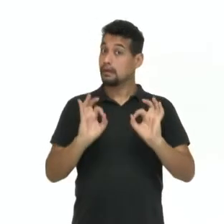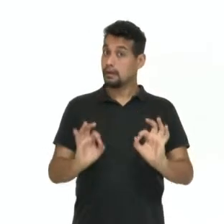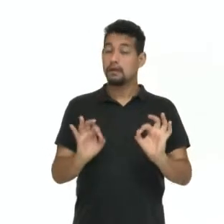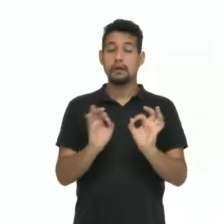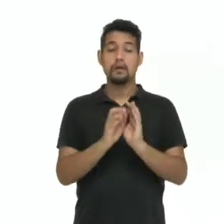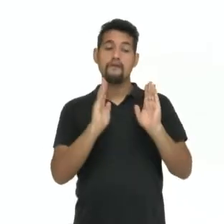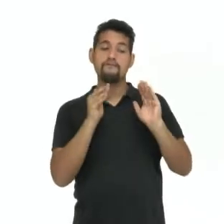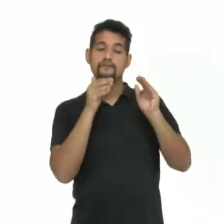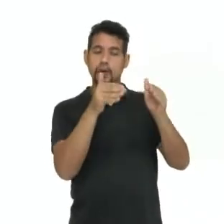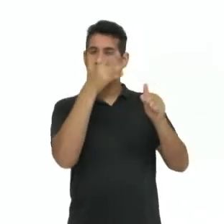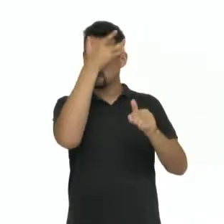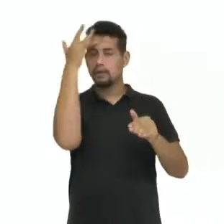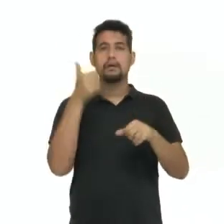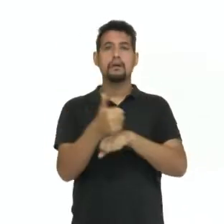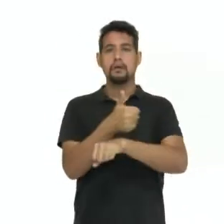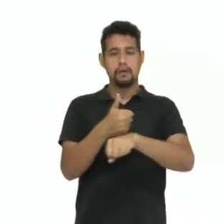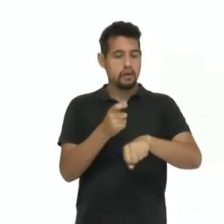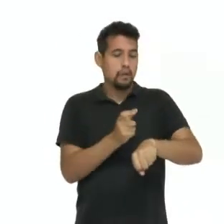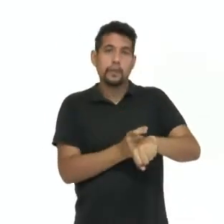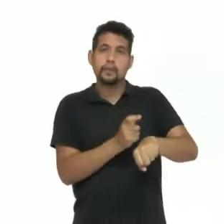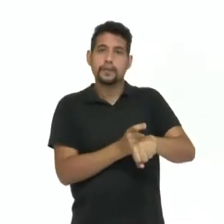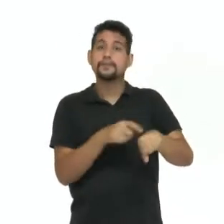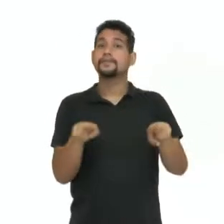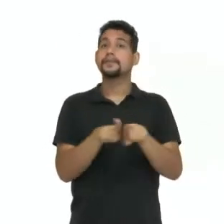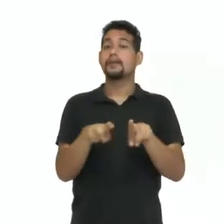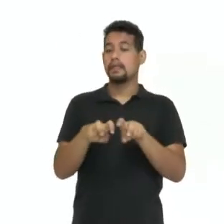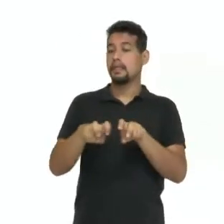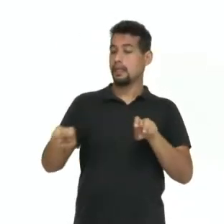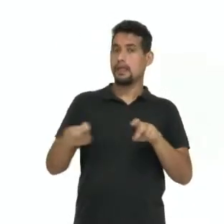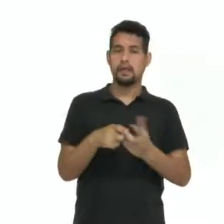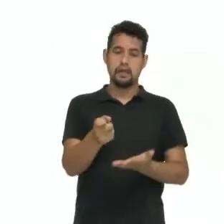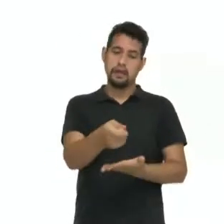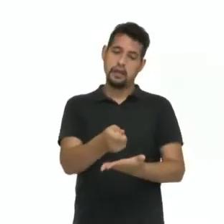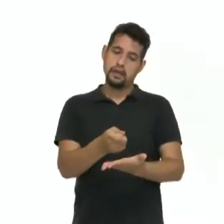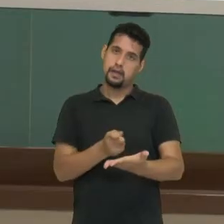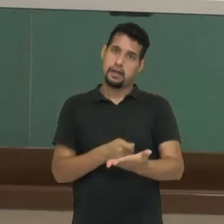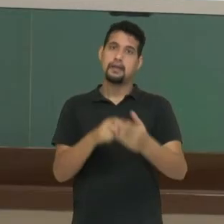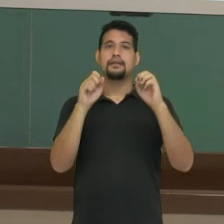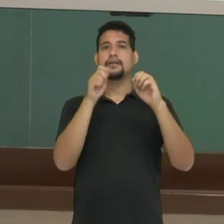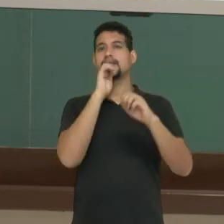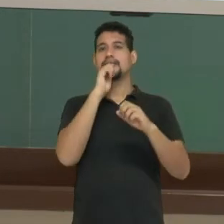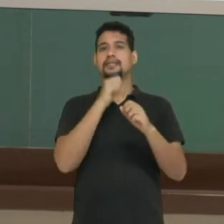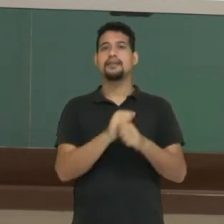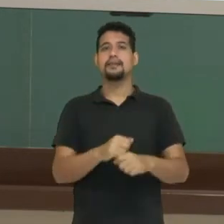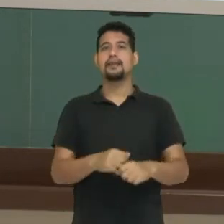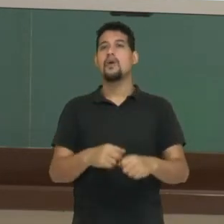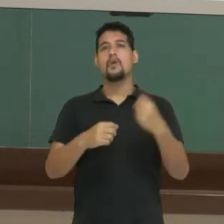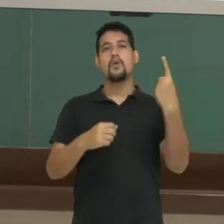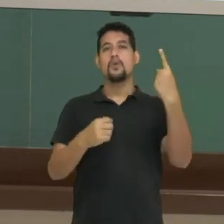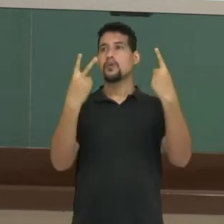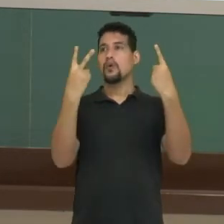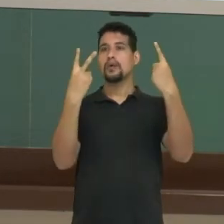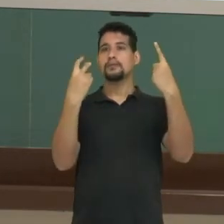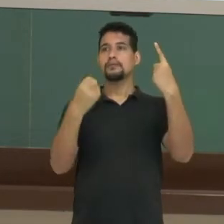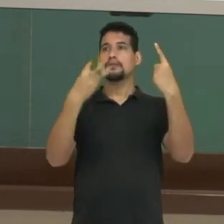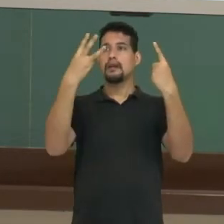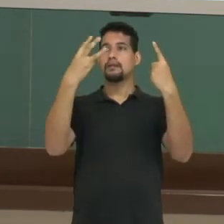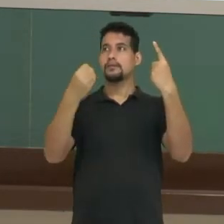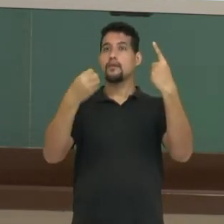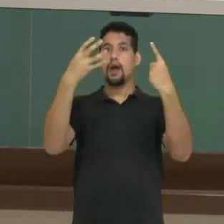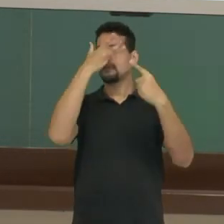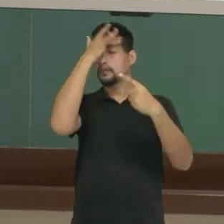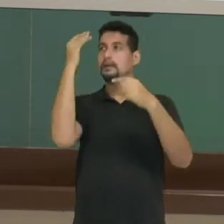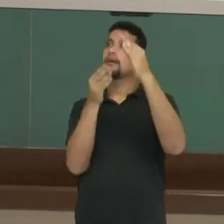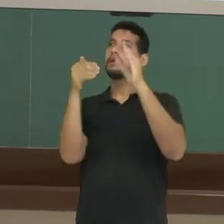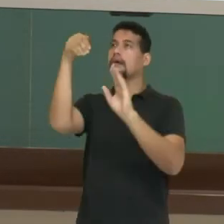esse cronometrista. O mesário que atualiza o placar, então ele é o responsável. Então, como a gente está vendo